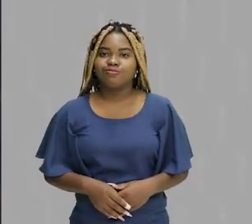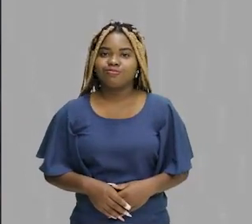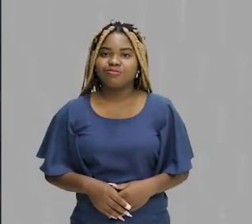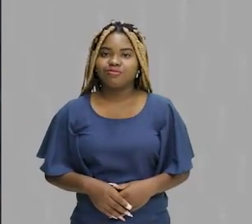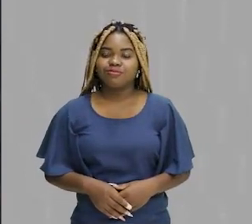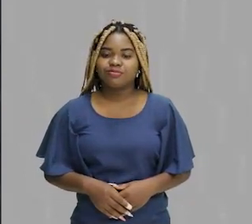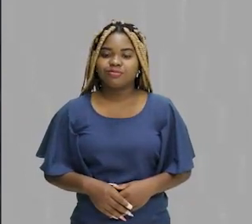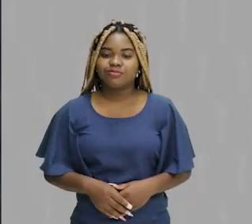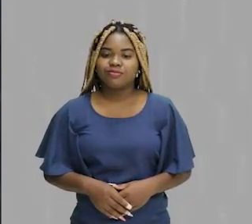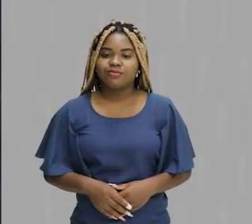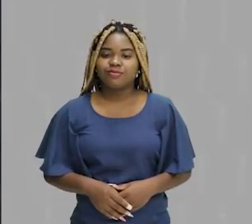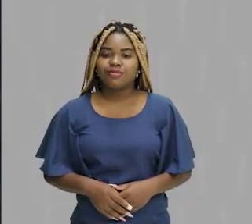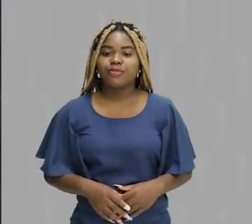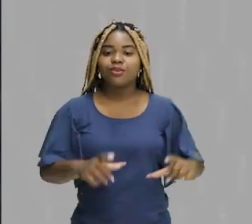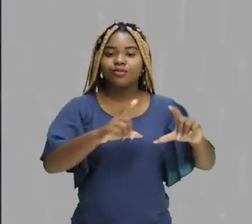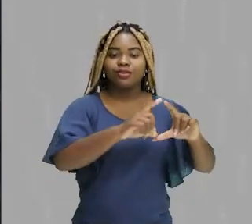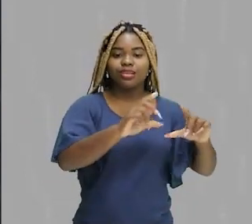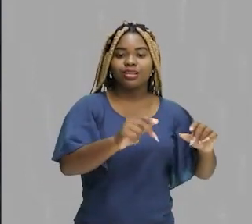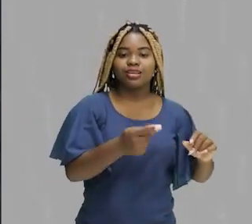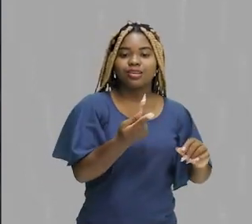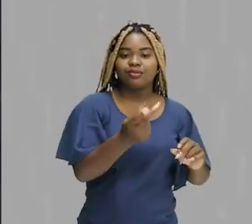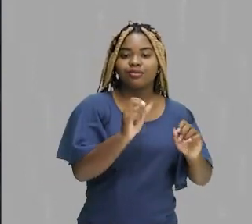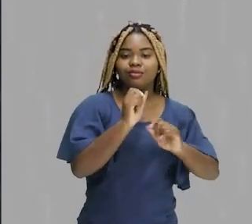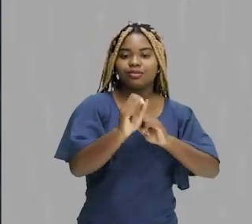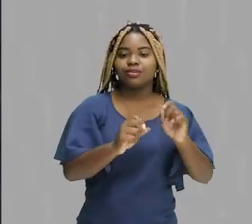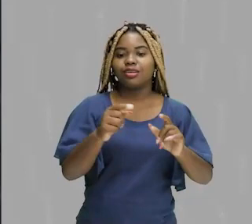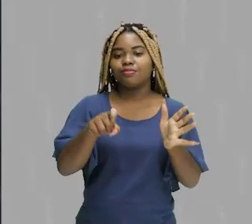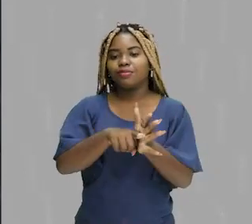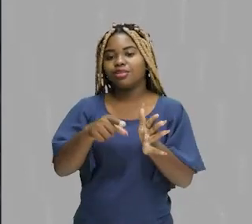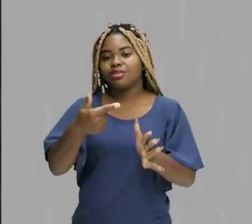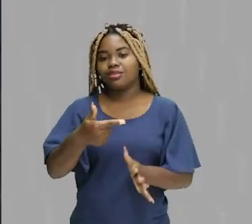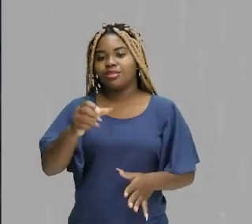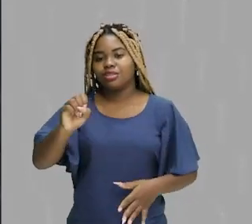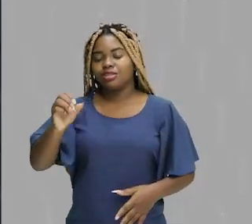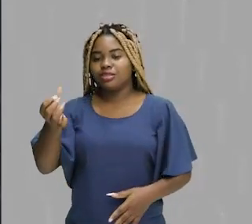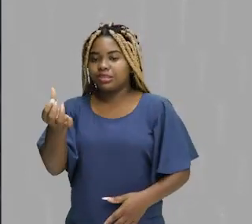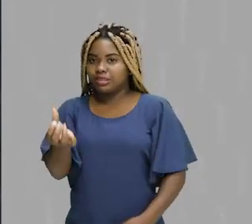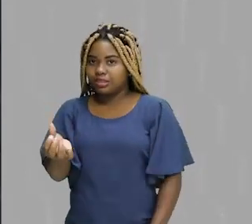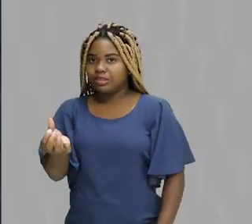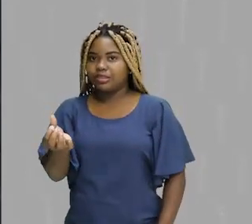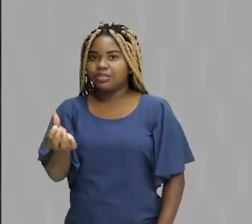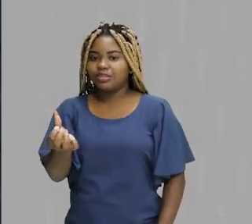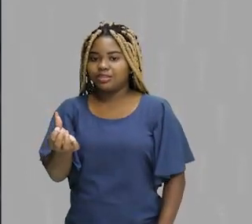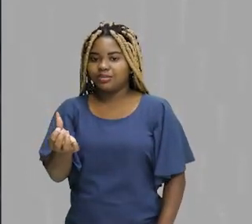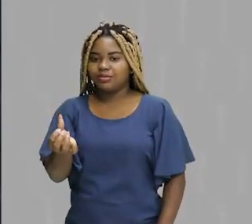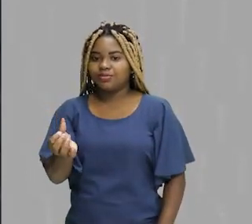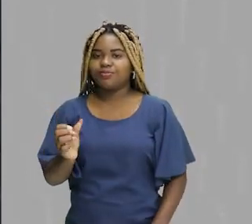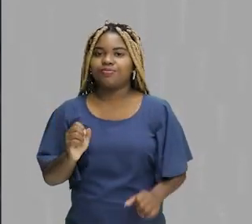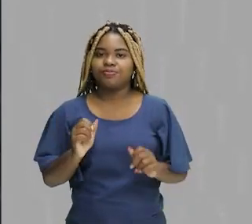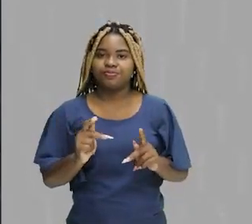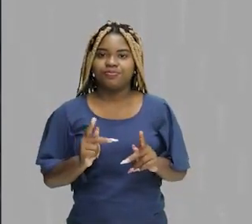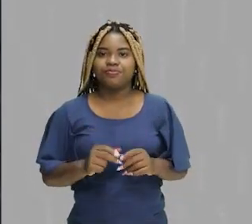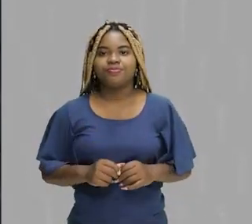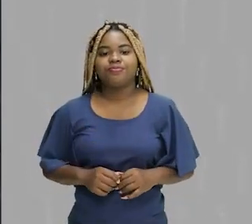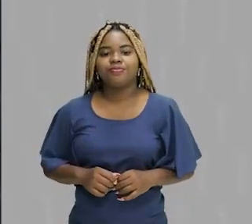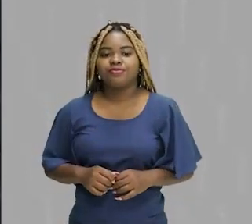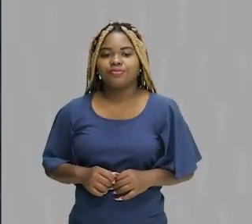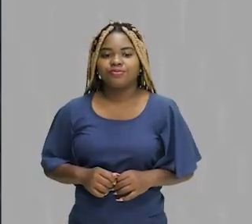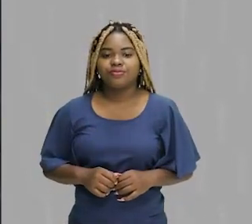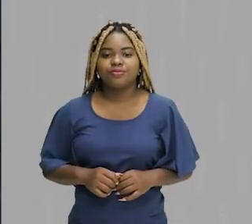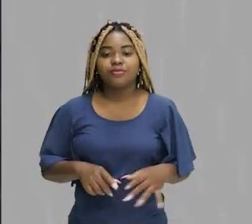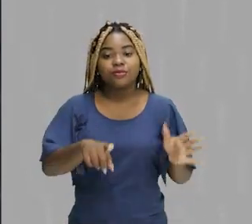formação da água. O ΔH de menos 286 kJ por mol. Então,